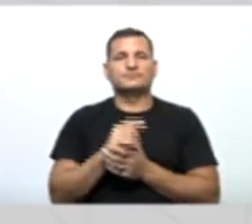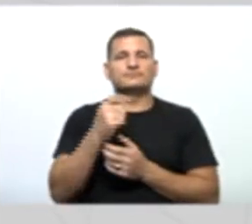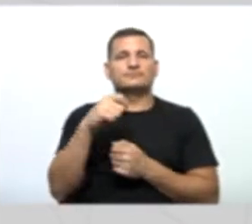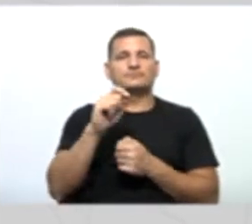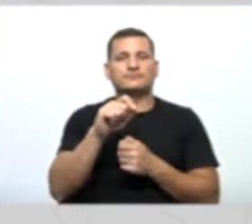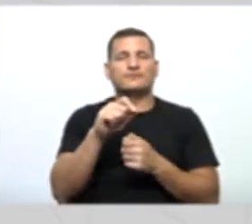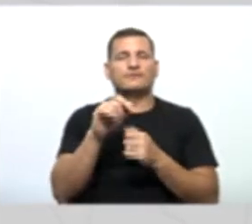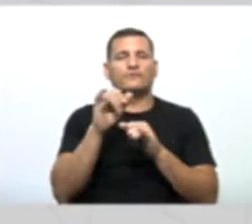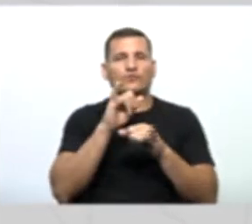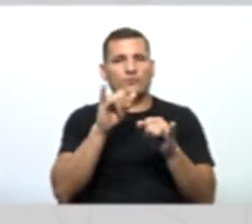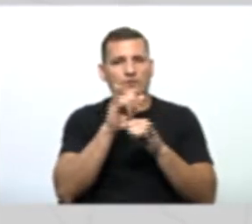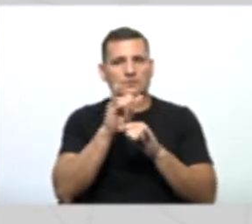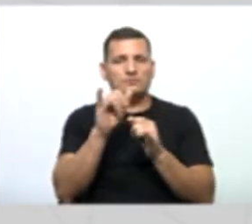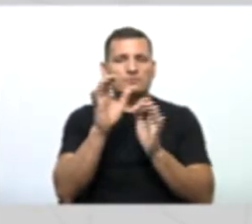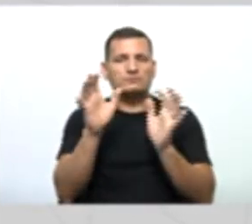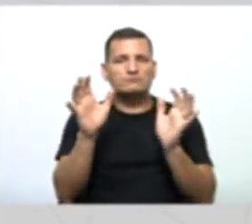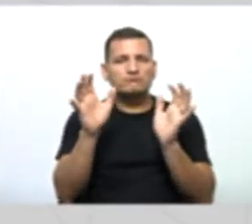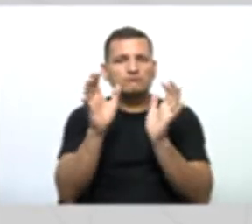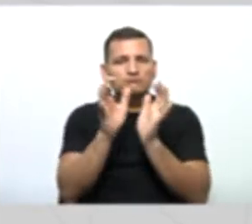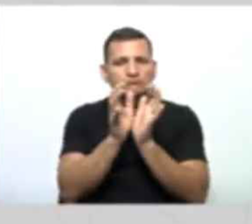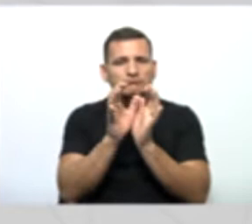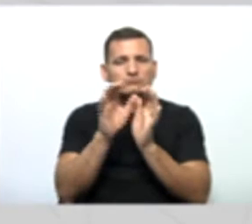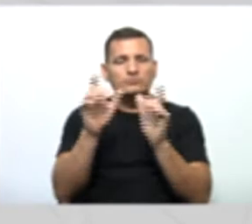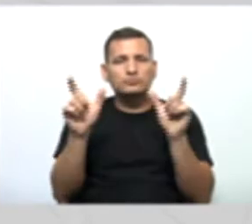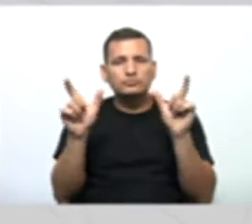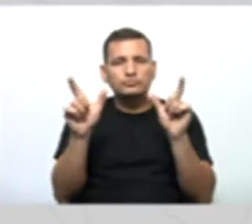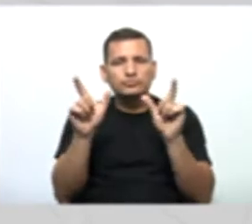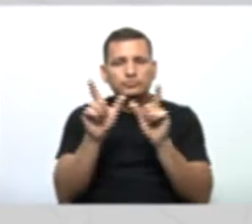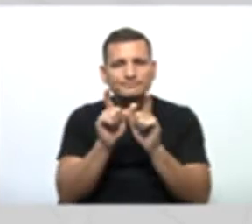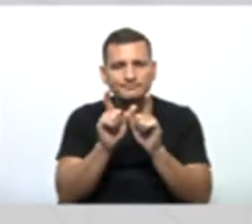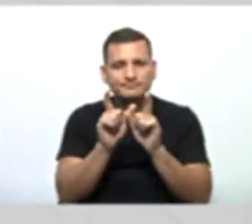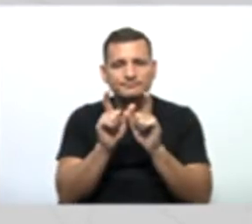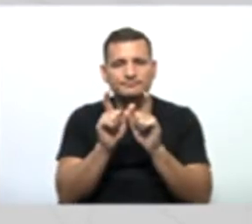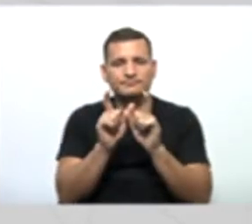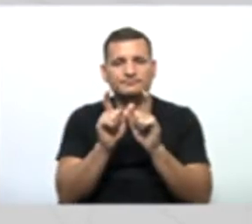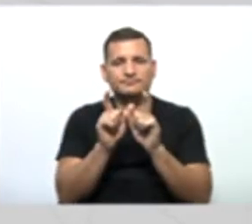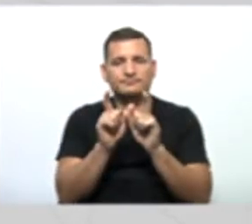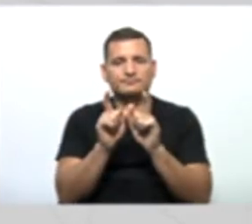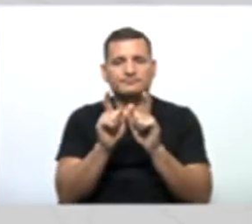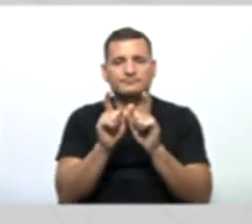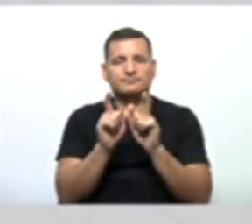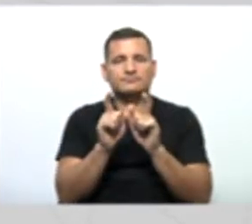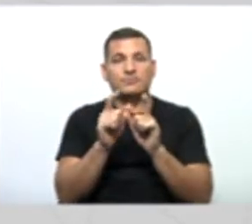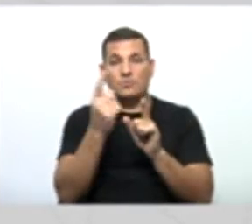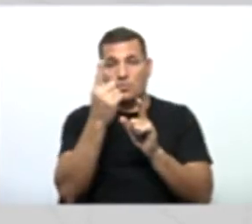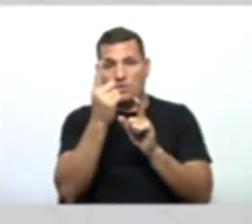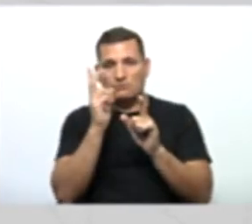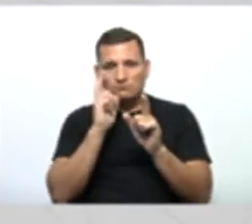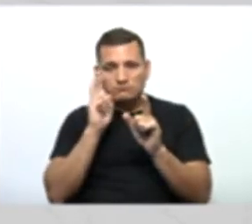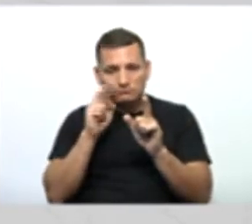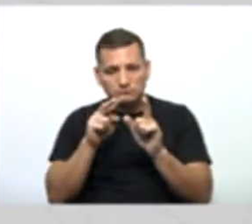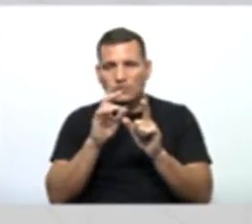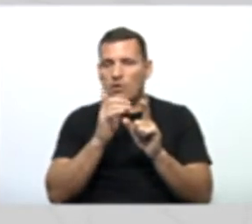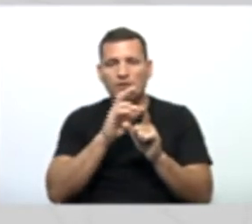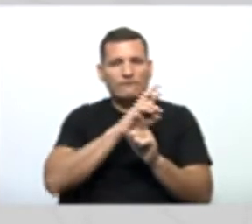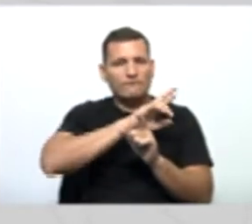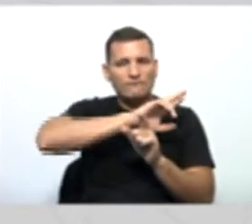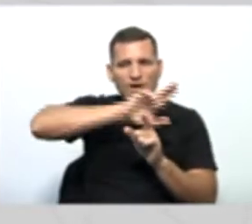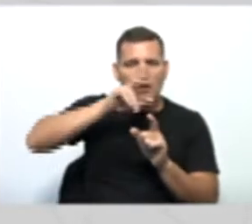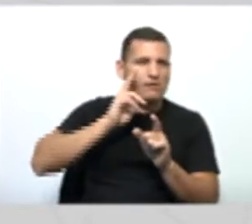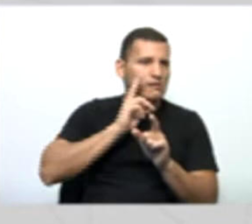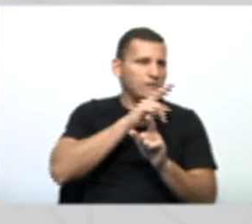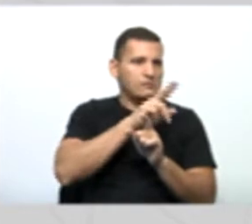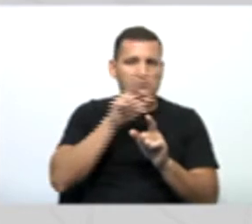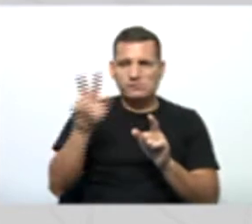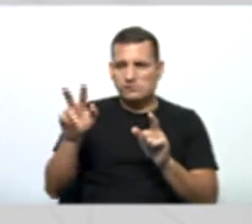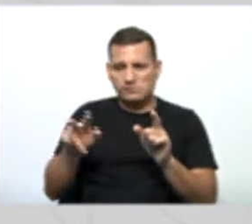as informações, né? Então, aqui, tornando-se uma unidade visual e não várias unidades individualizadas, que era o que